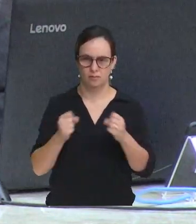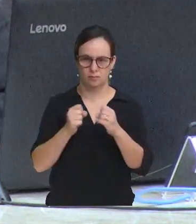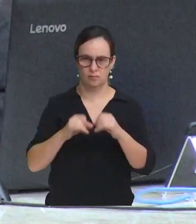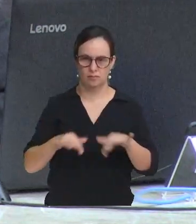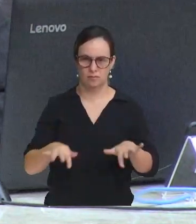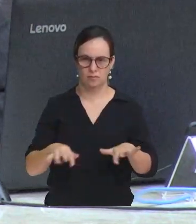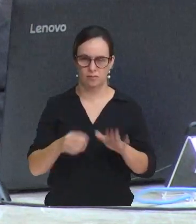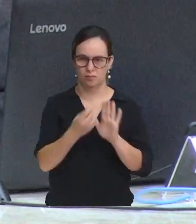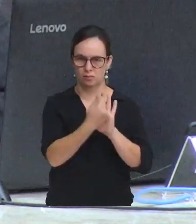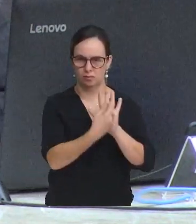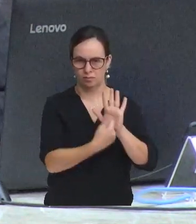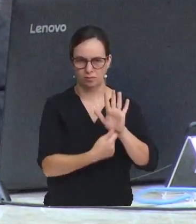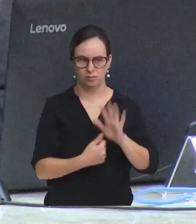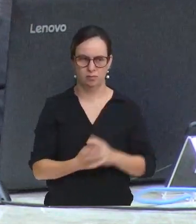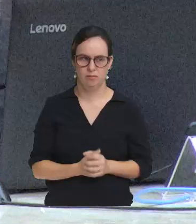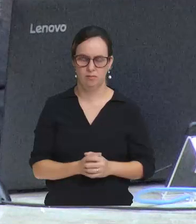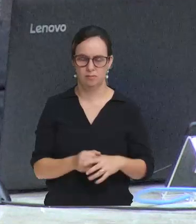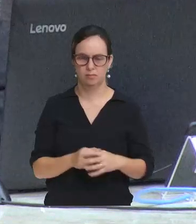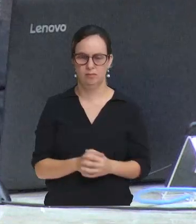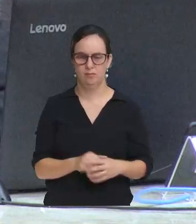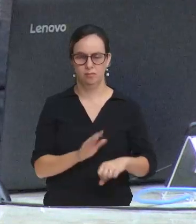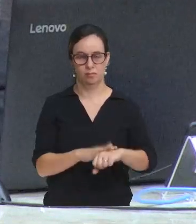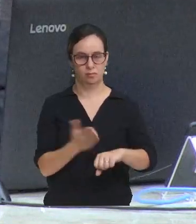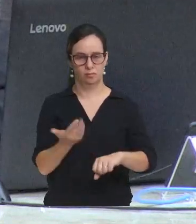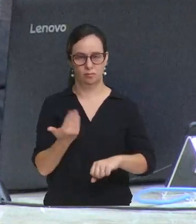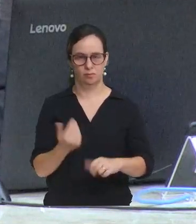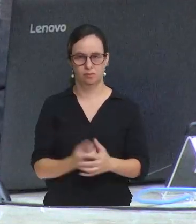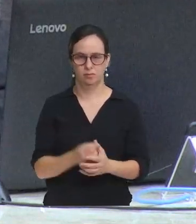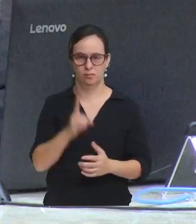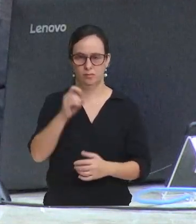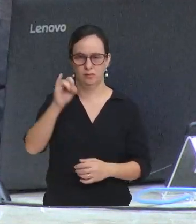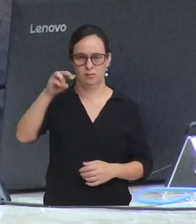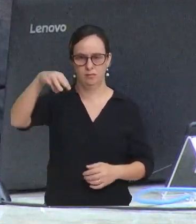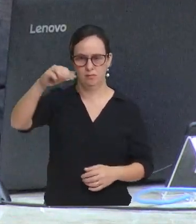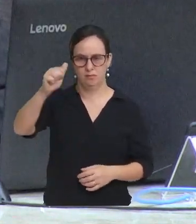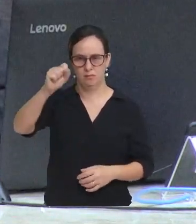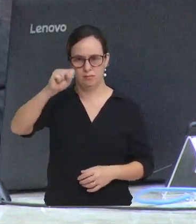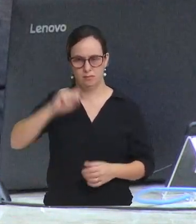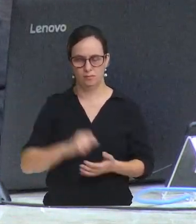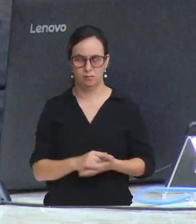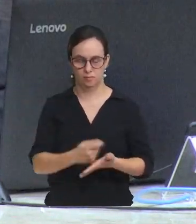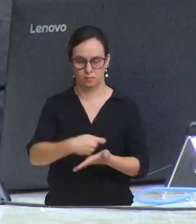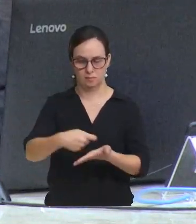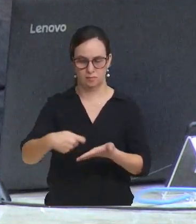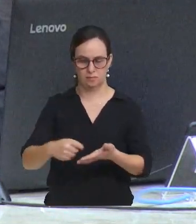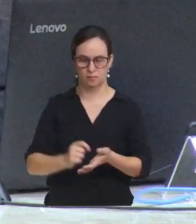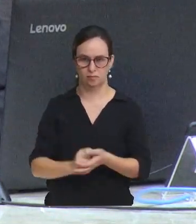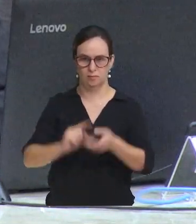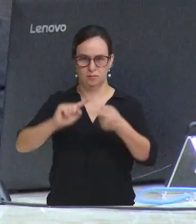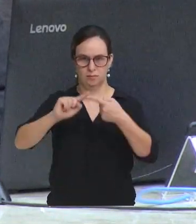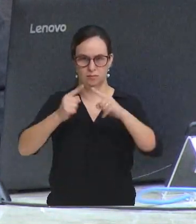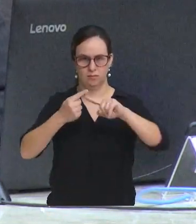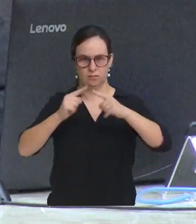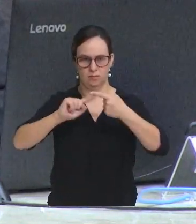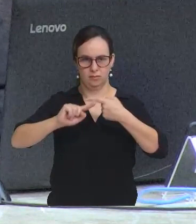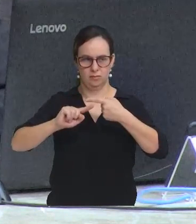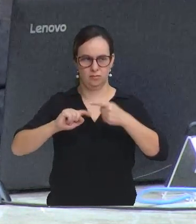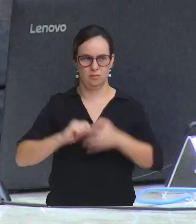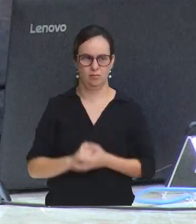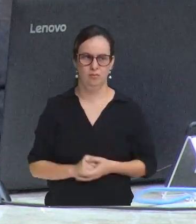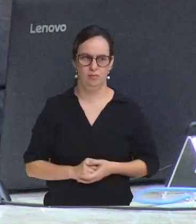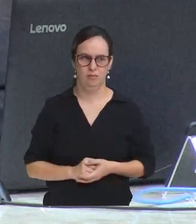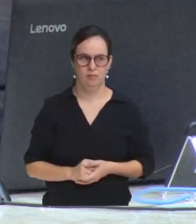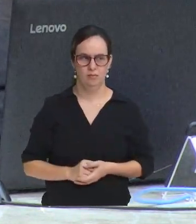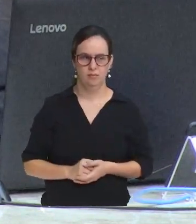do presidente Dimas Ramalho para assinarmos um acordo de cooperação, né, onde